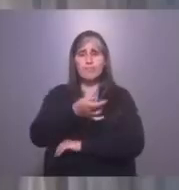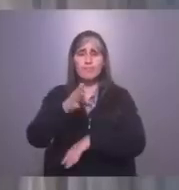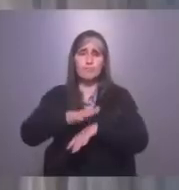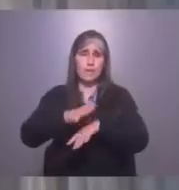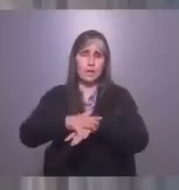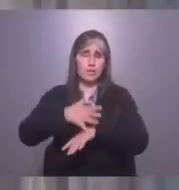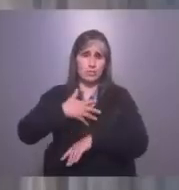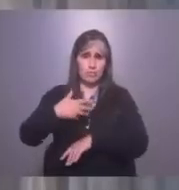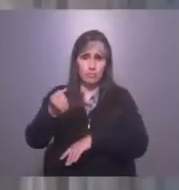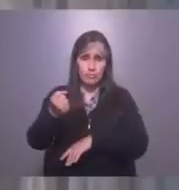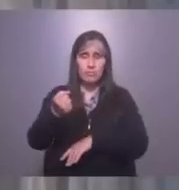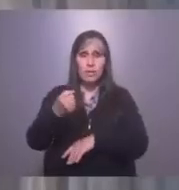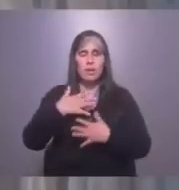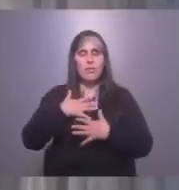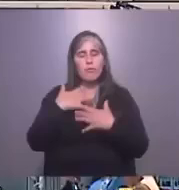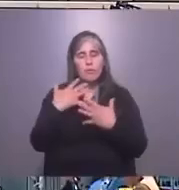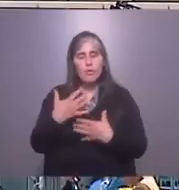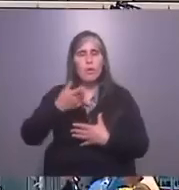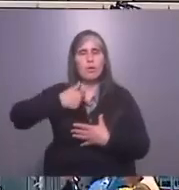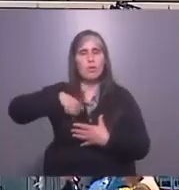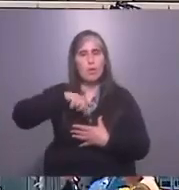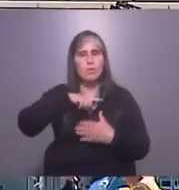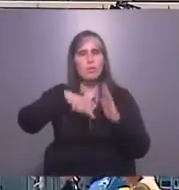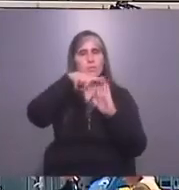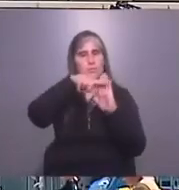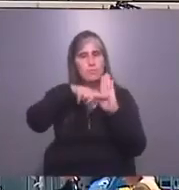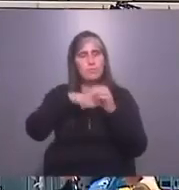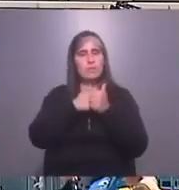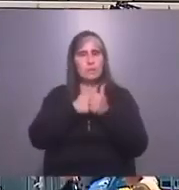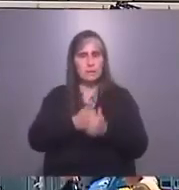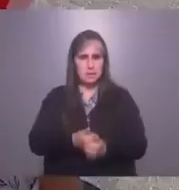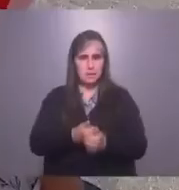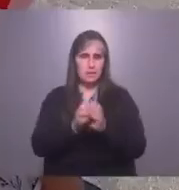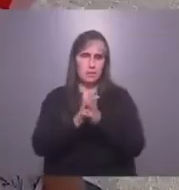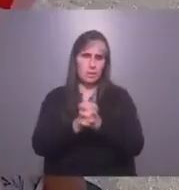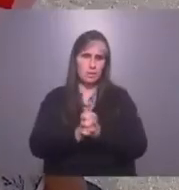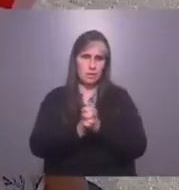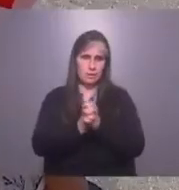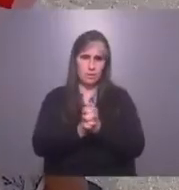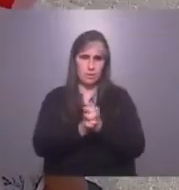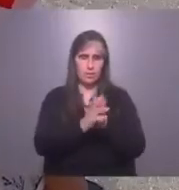a vontade de cumprir os mandamentos, oremos.